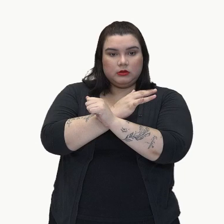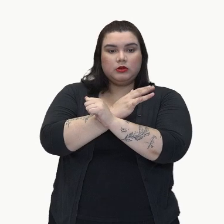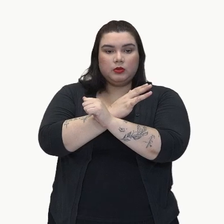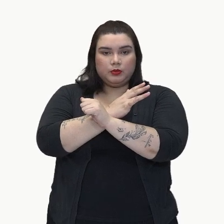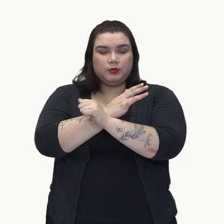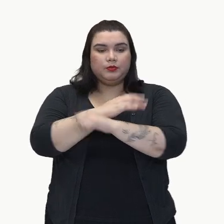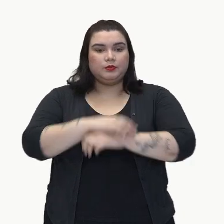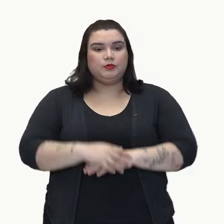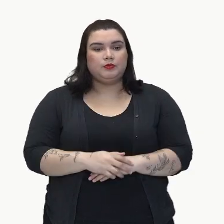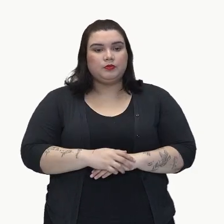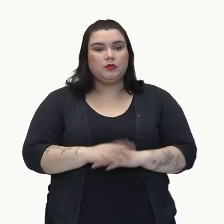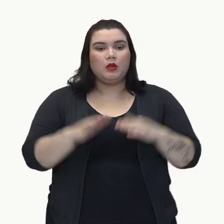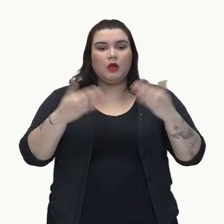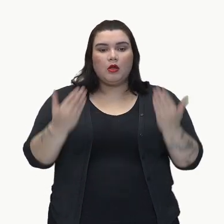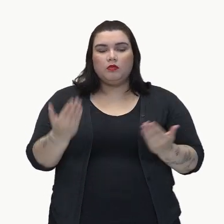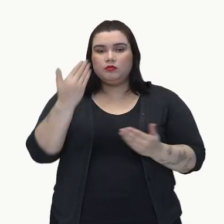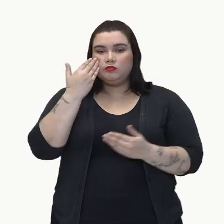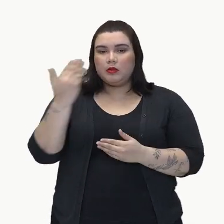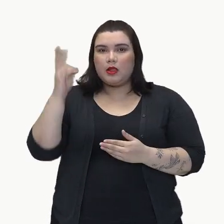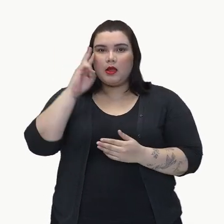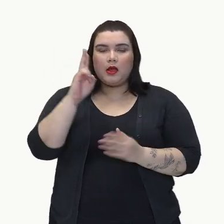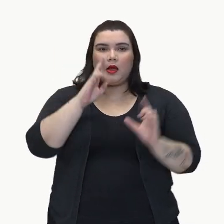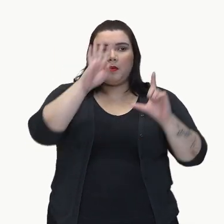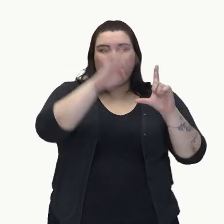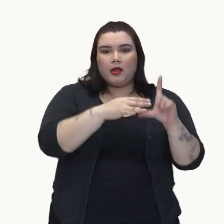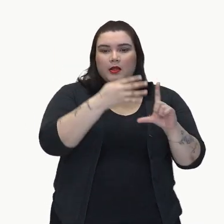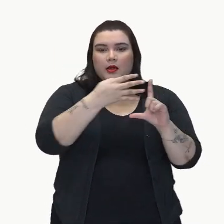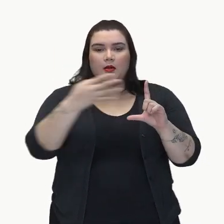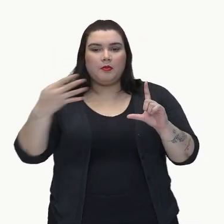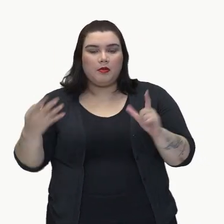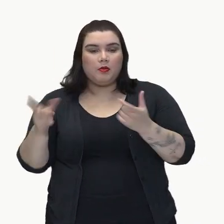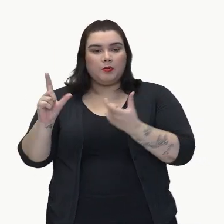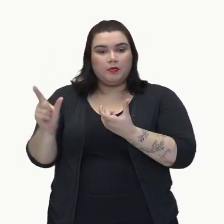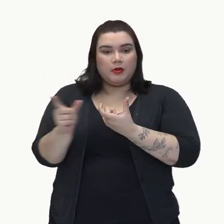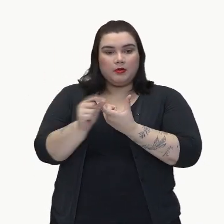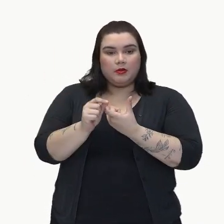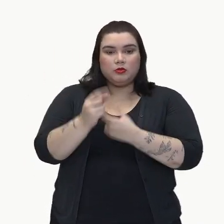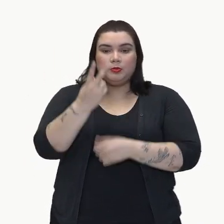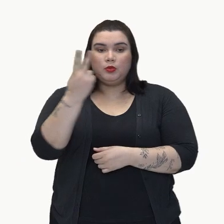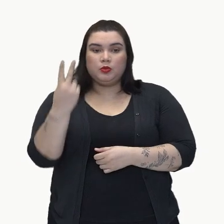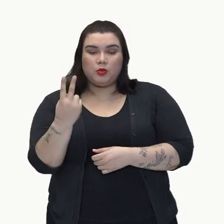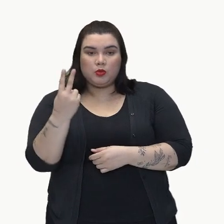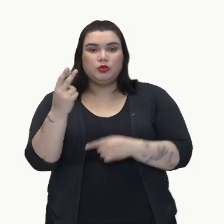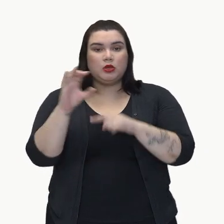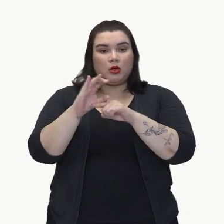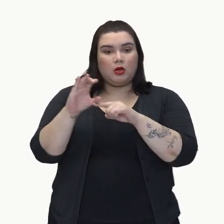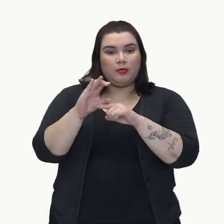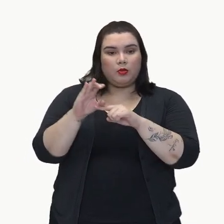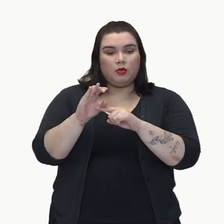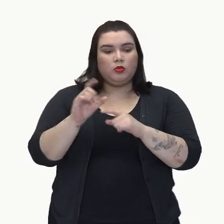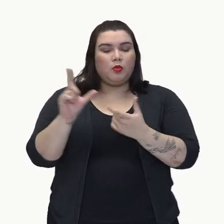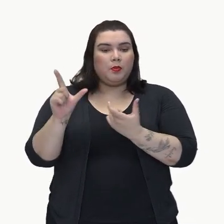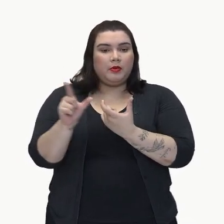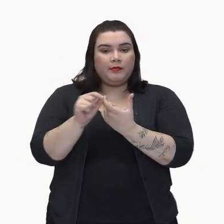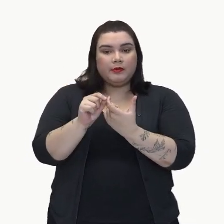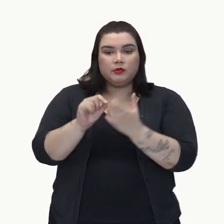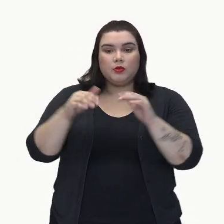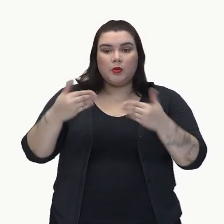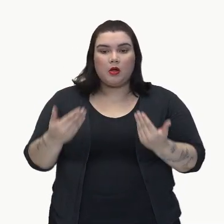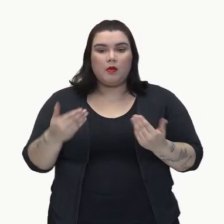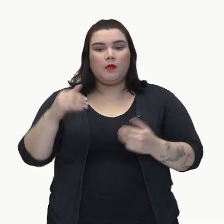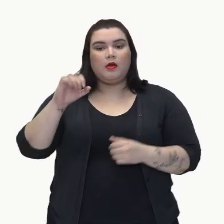2 carbonos. E lá naquela tabelinha de prefixo, o prefixo para 2 carbonos é -ete. Só tem